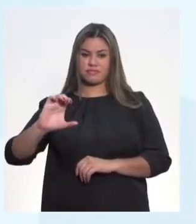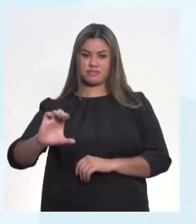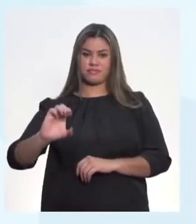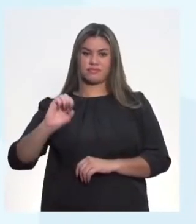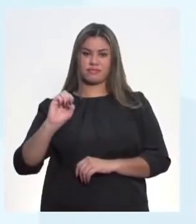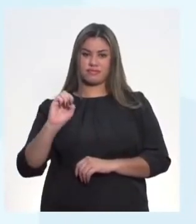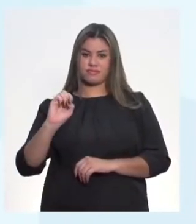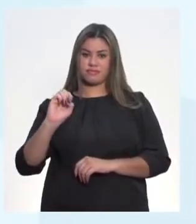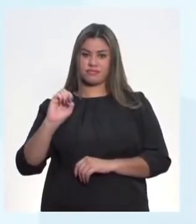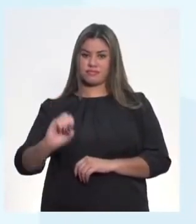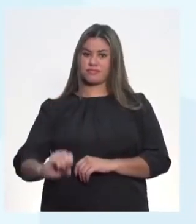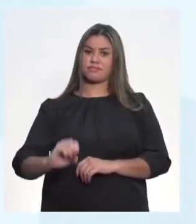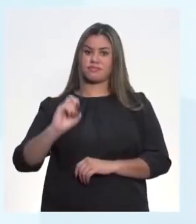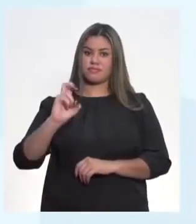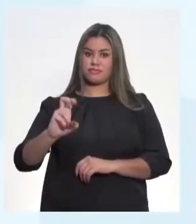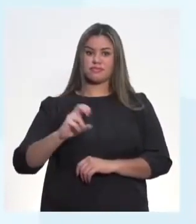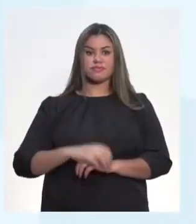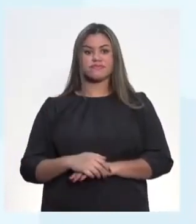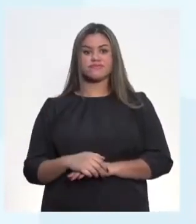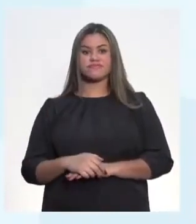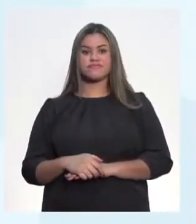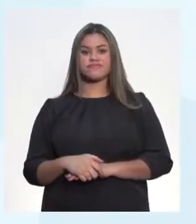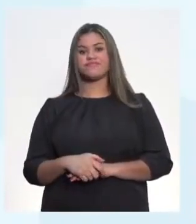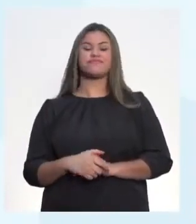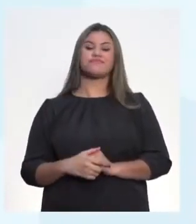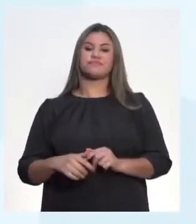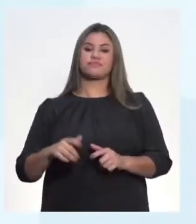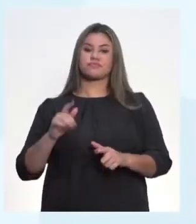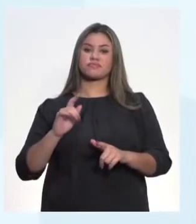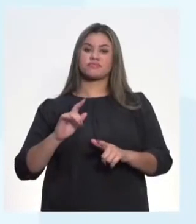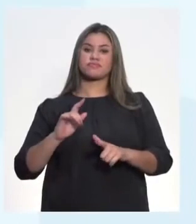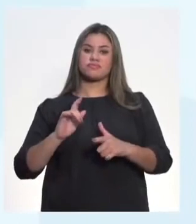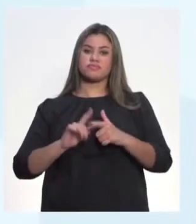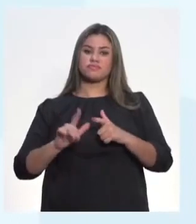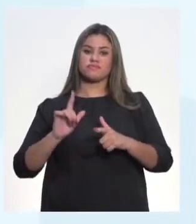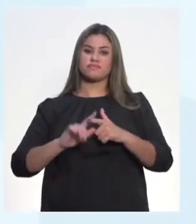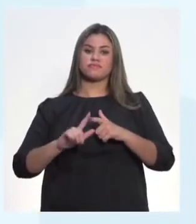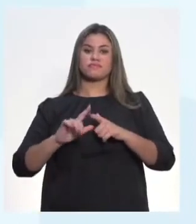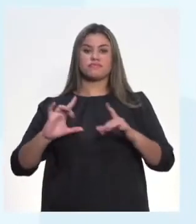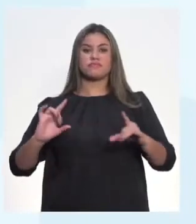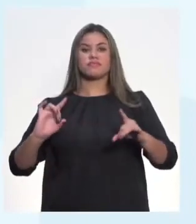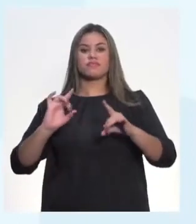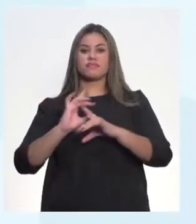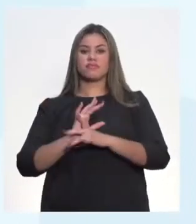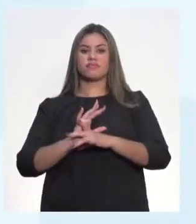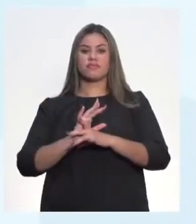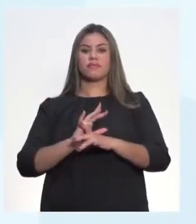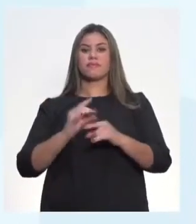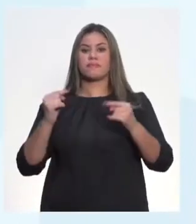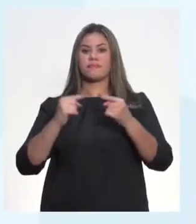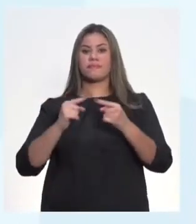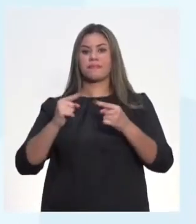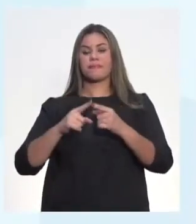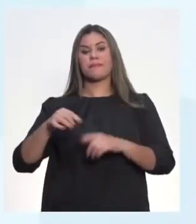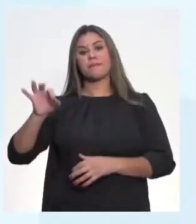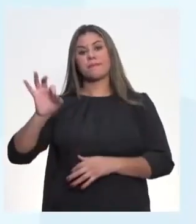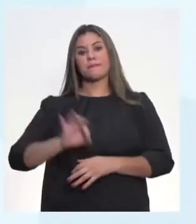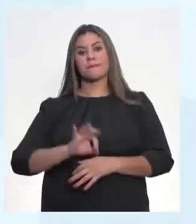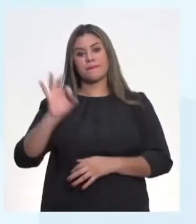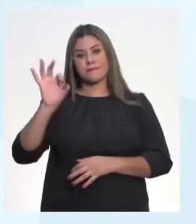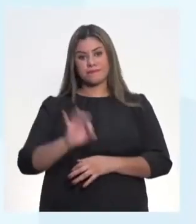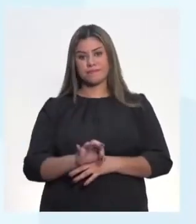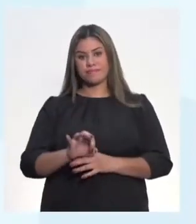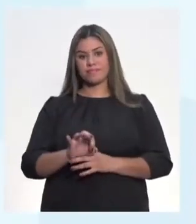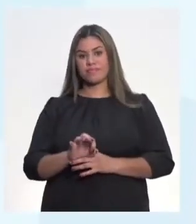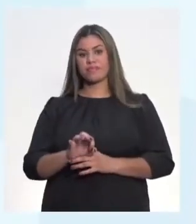EF09MA05, que é resolver e elaborar situações problema que envolvam porcentagens, com a ideia de aplicação